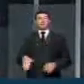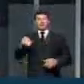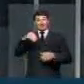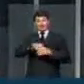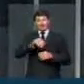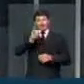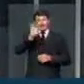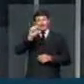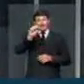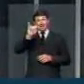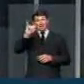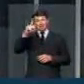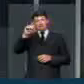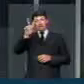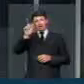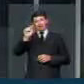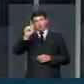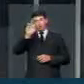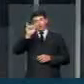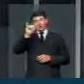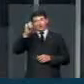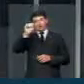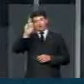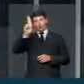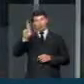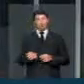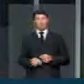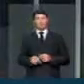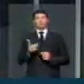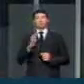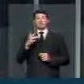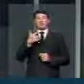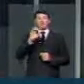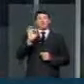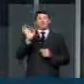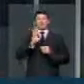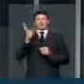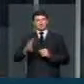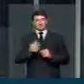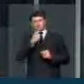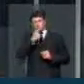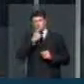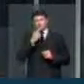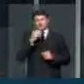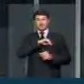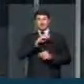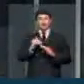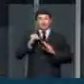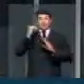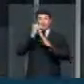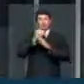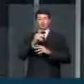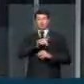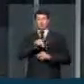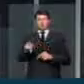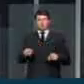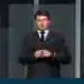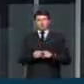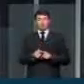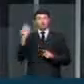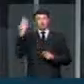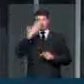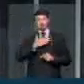Itaipava do Grajaú e hoje já está nascendo o aumento de quase 20% que ele deu para os professores de Itaipava também é